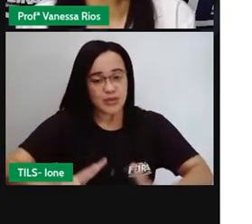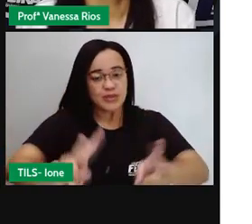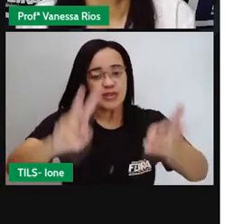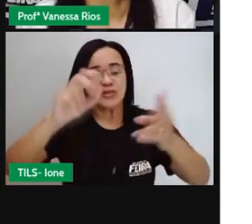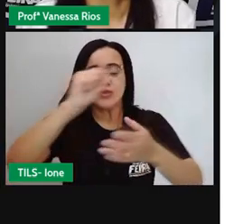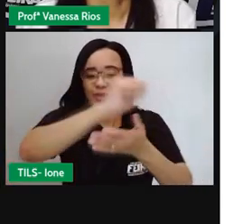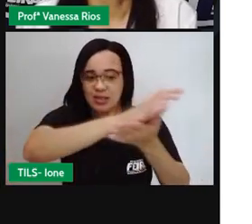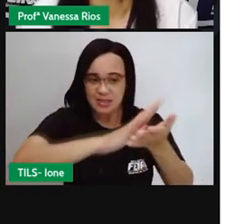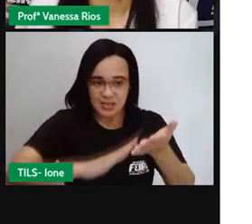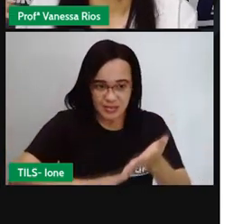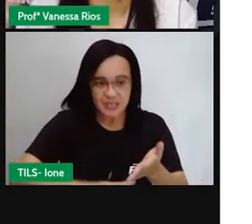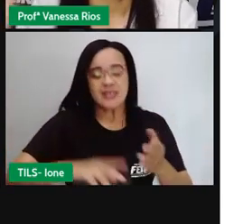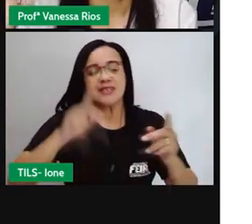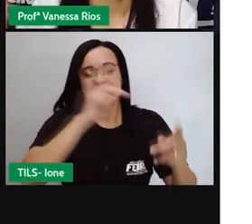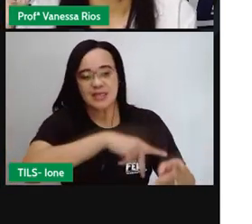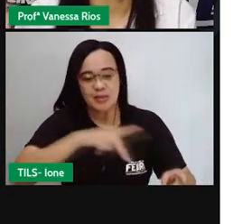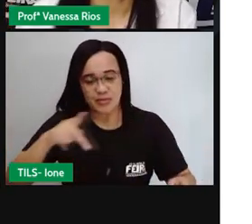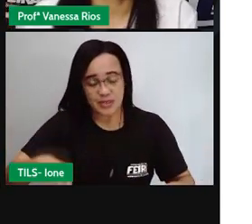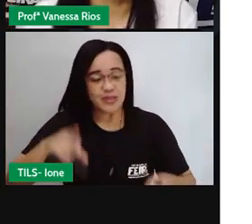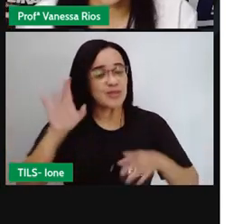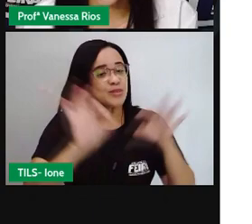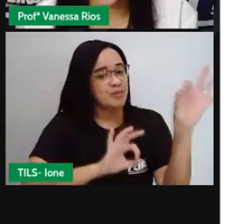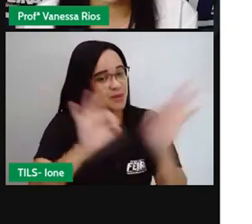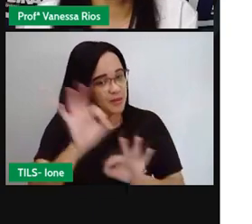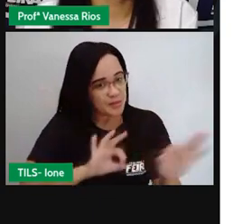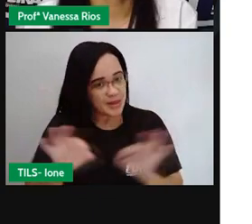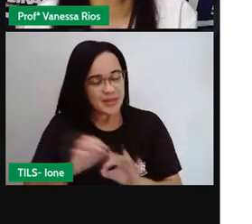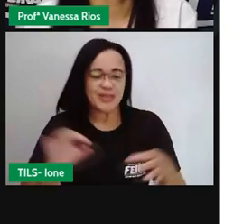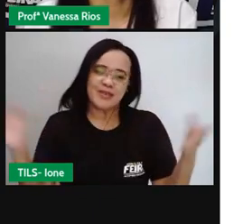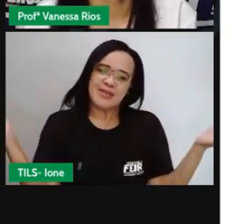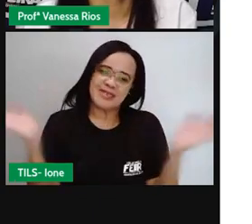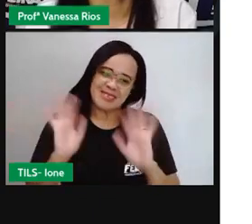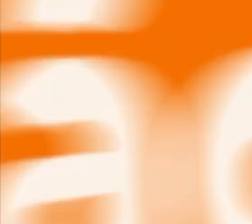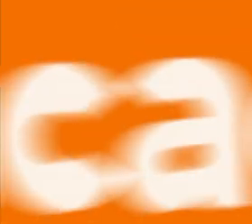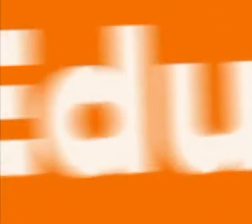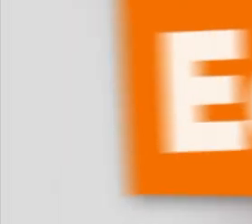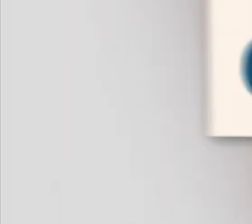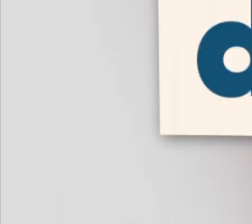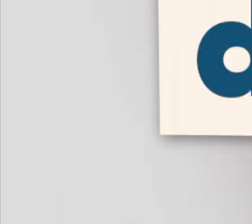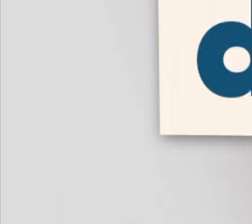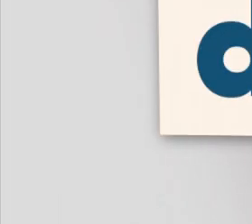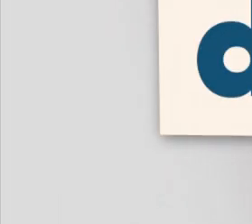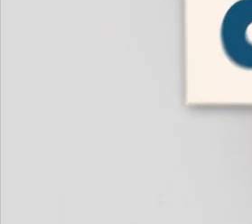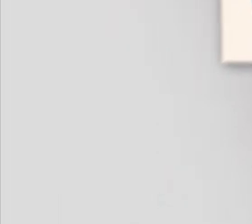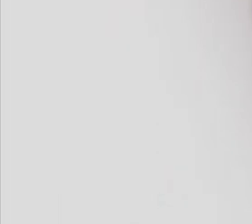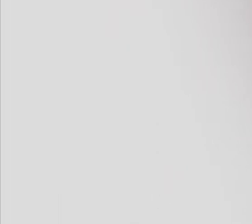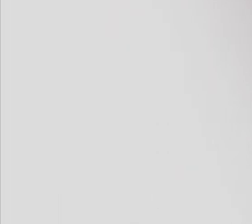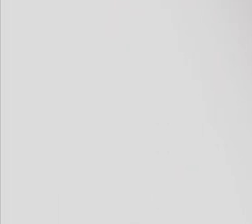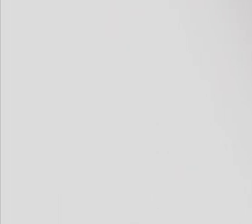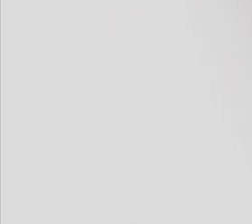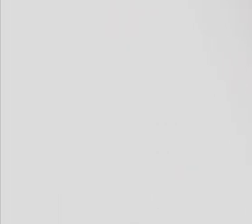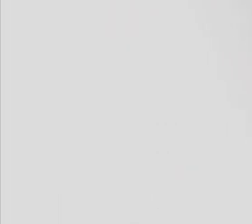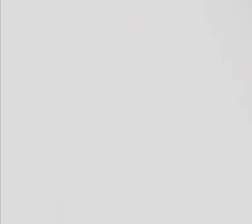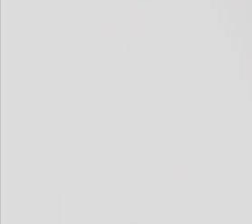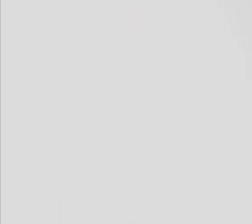ou seu professor preparou, ó. Tchau, tchau. Viu, turma? Tchau, tchau.